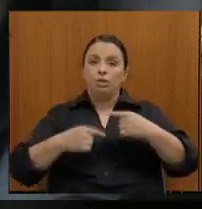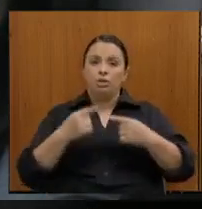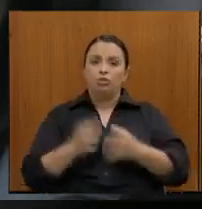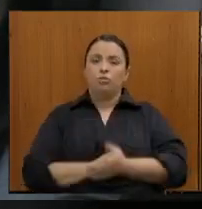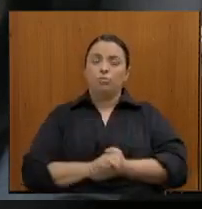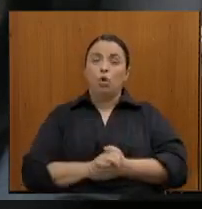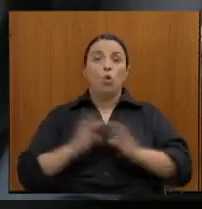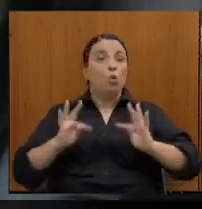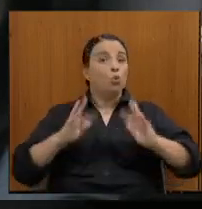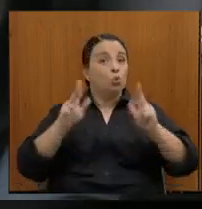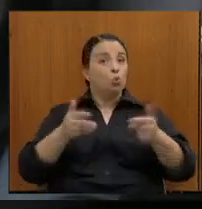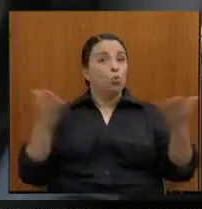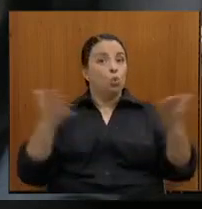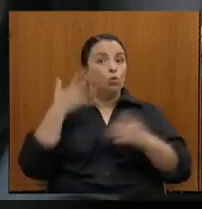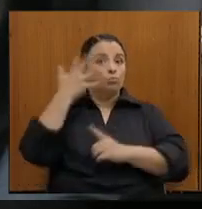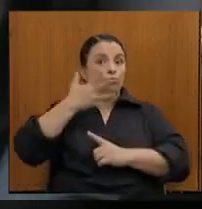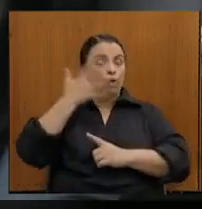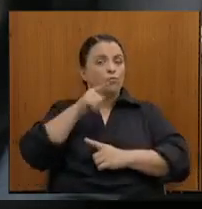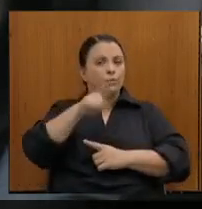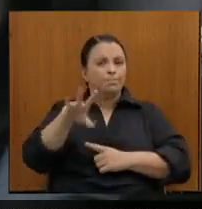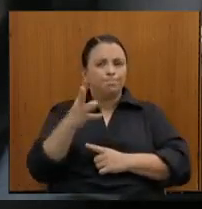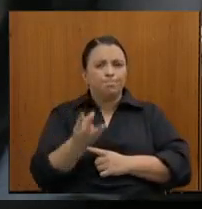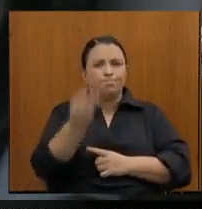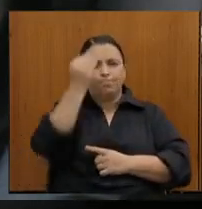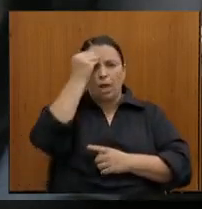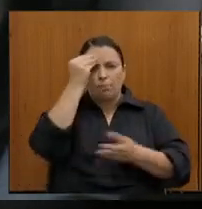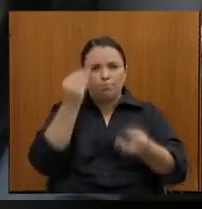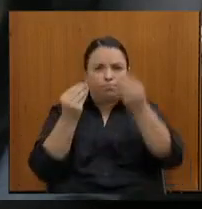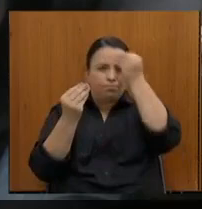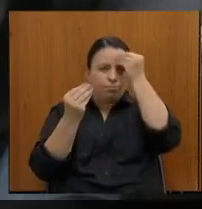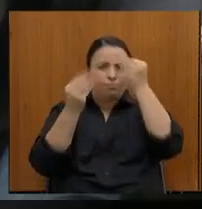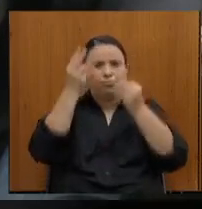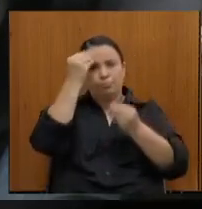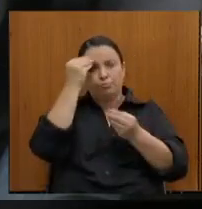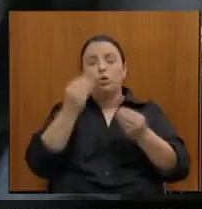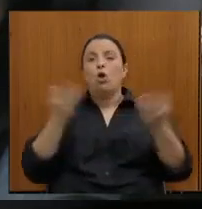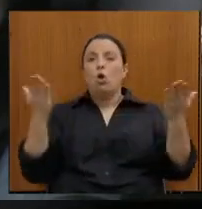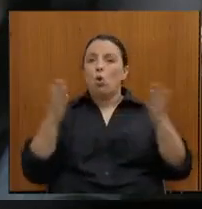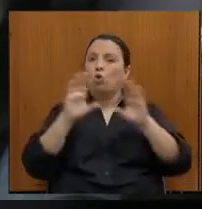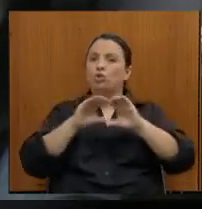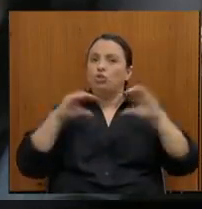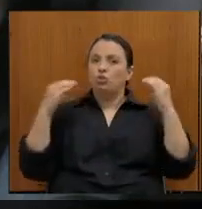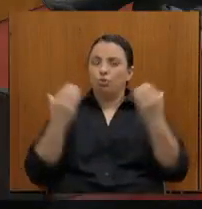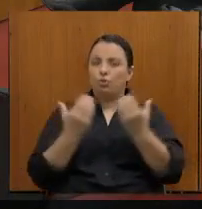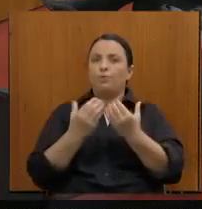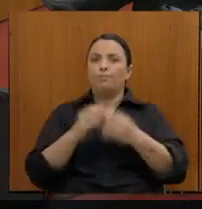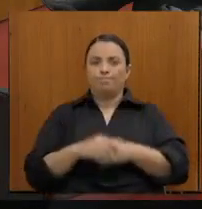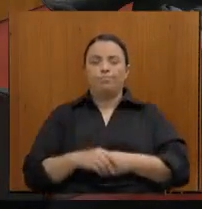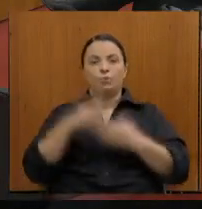todo o conteúdo que veremos ofertado neste evento muito obrigado